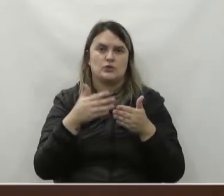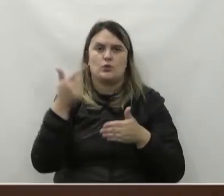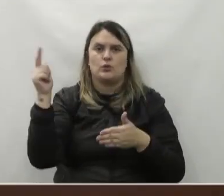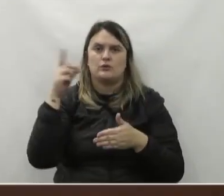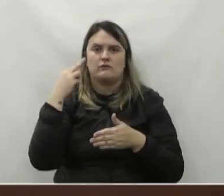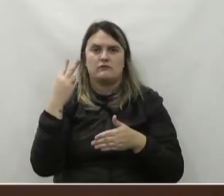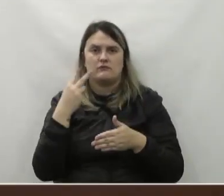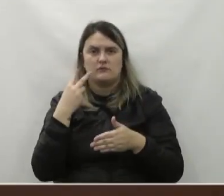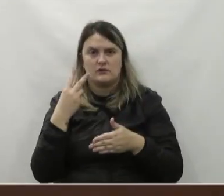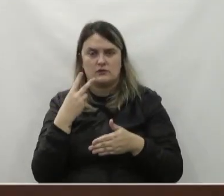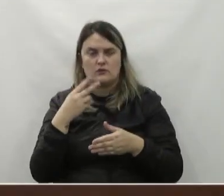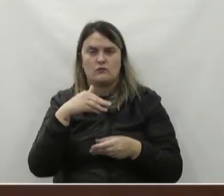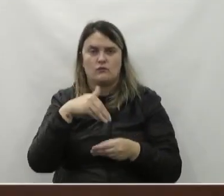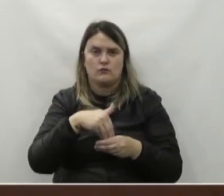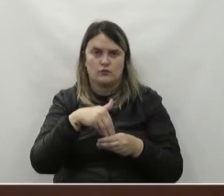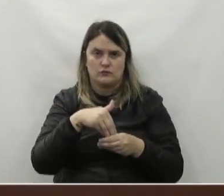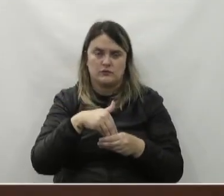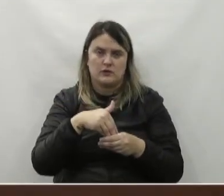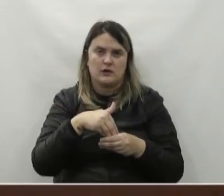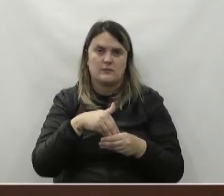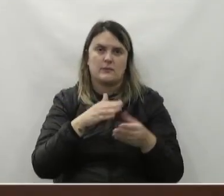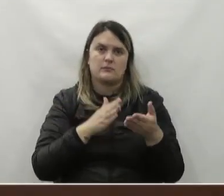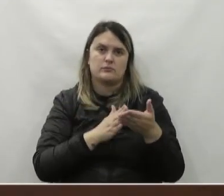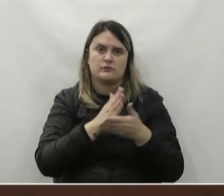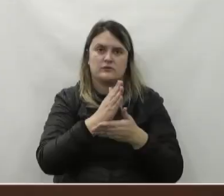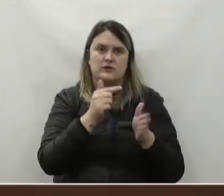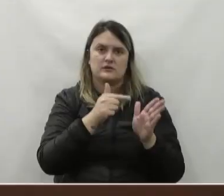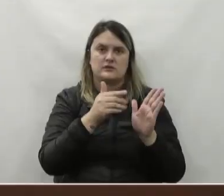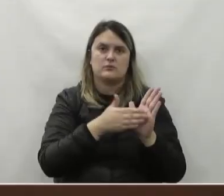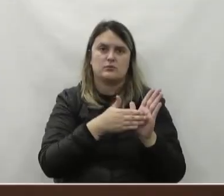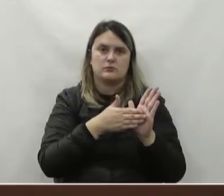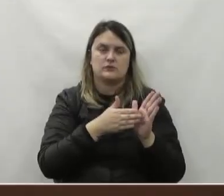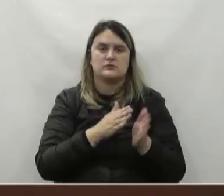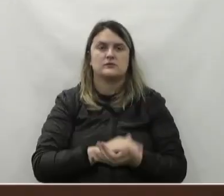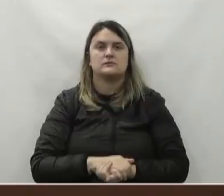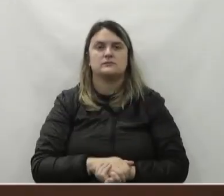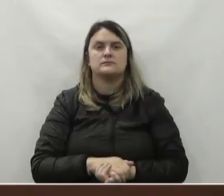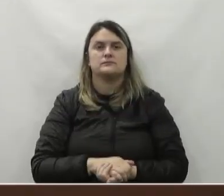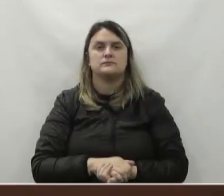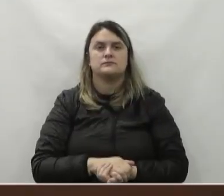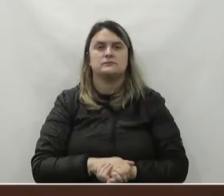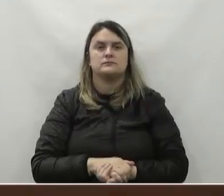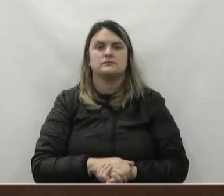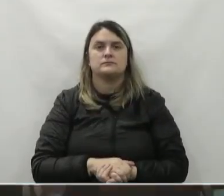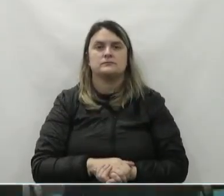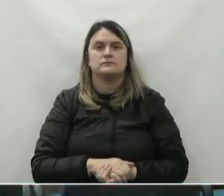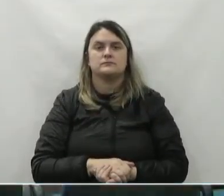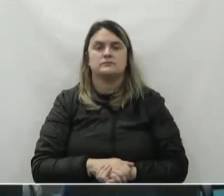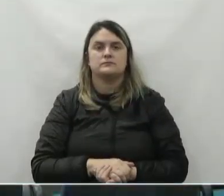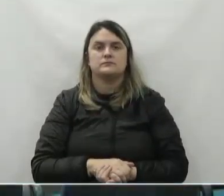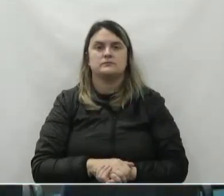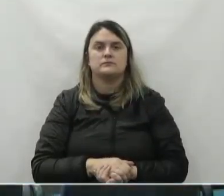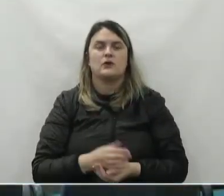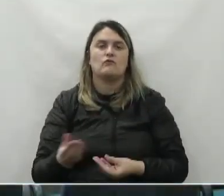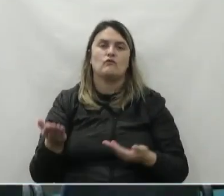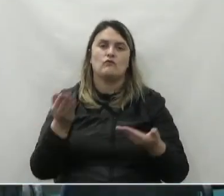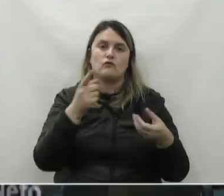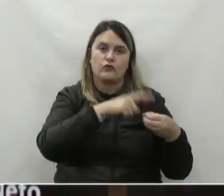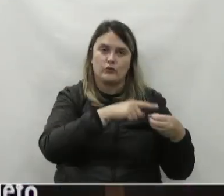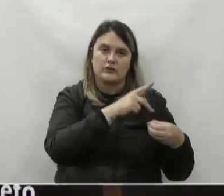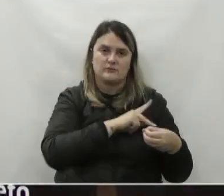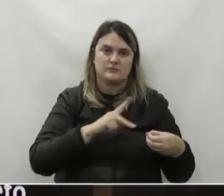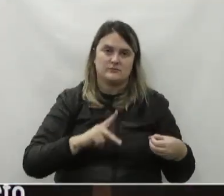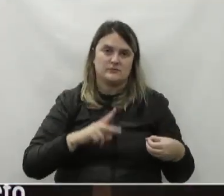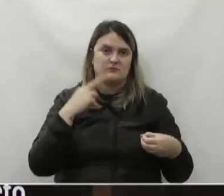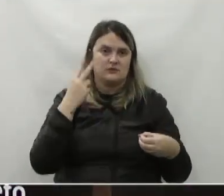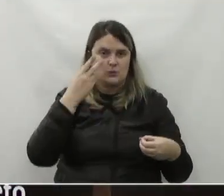vereadores possam votar favorável para aprovar agora na rua lá de cima do bairro. Seria isso, muito obrigado. Devolvo a presidência ao